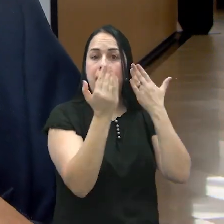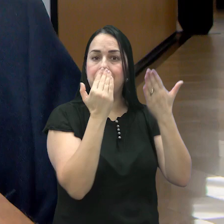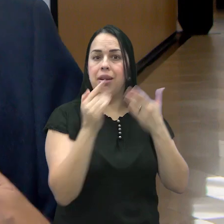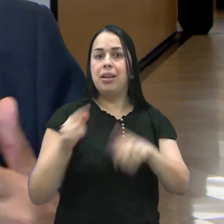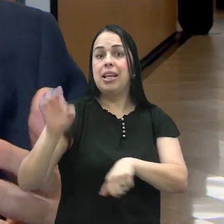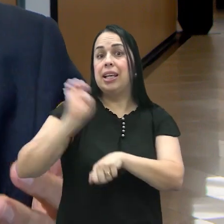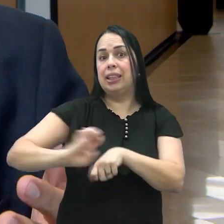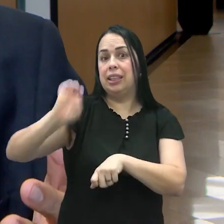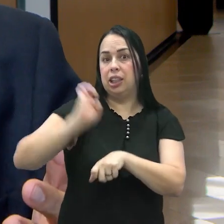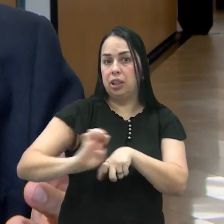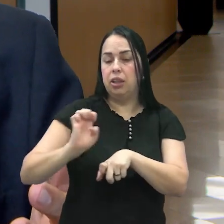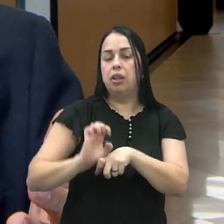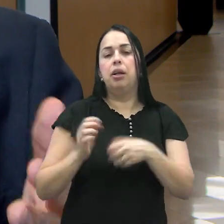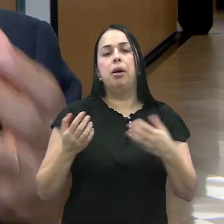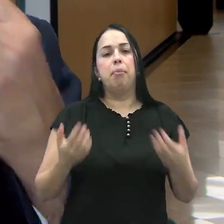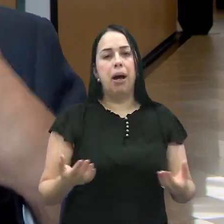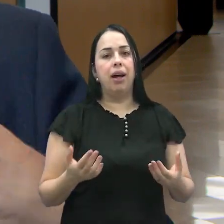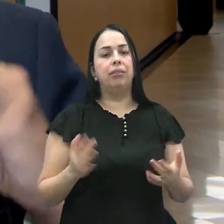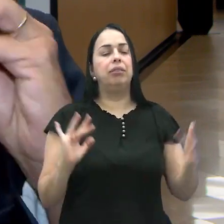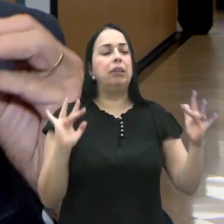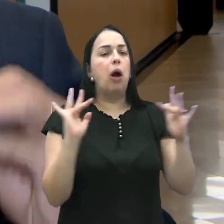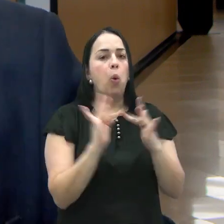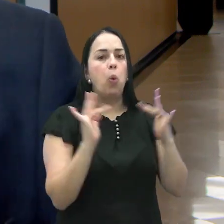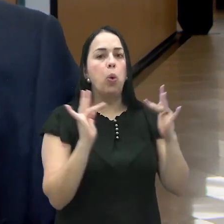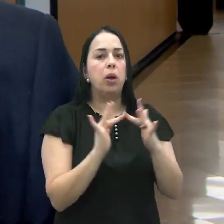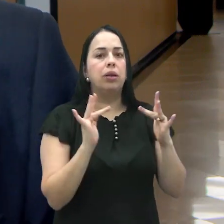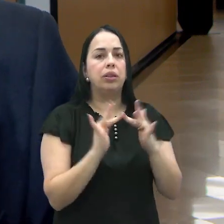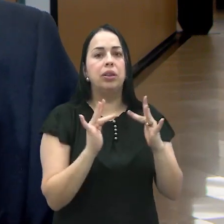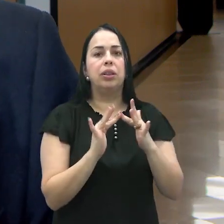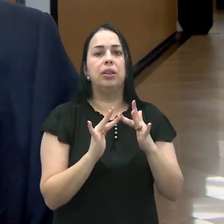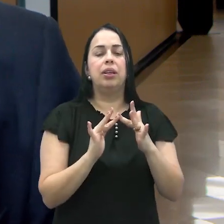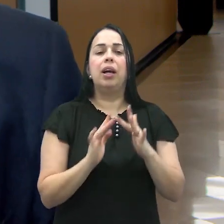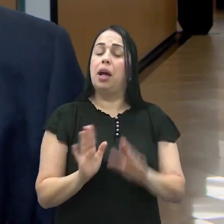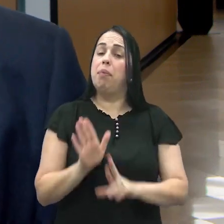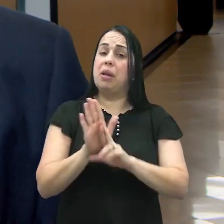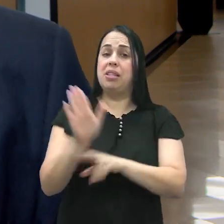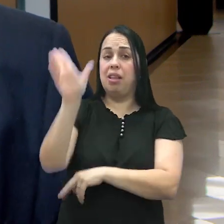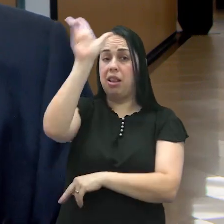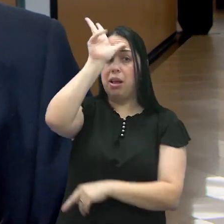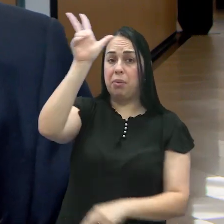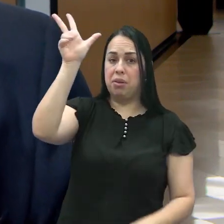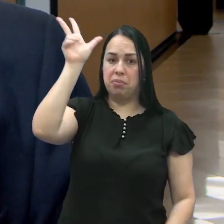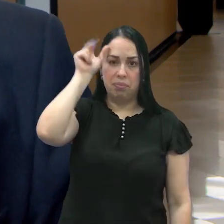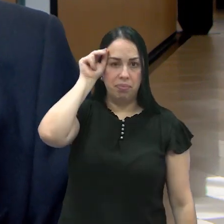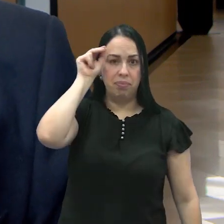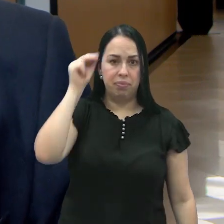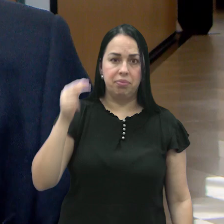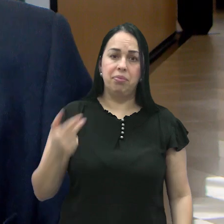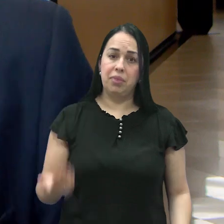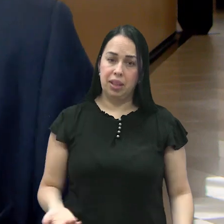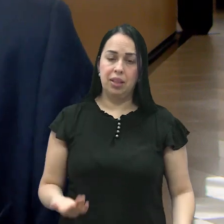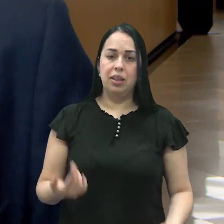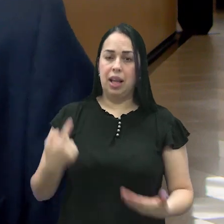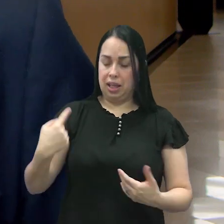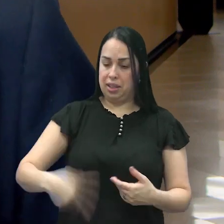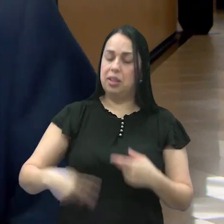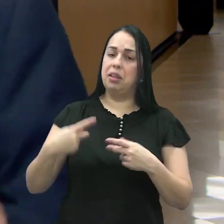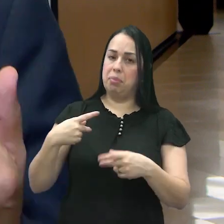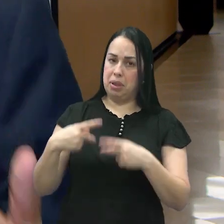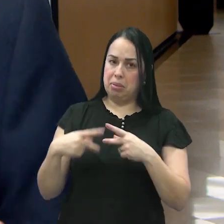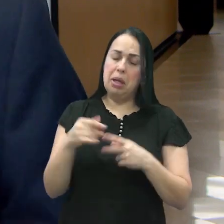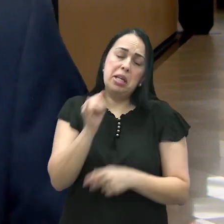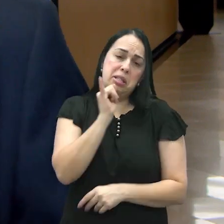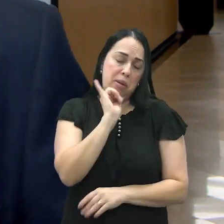psiquiatria para propiciar esse atendimento em nome da prefeitura das cidades.